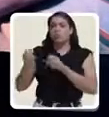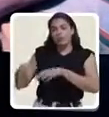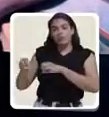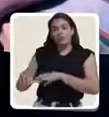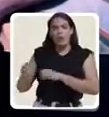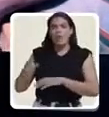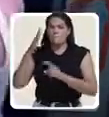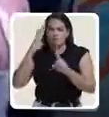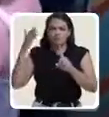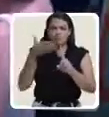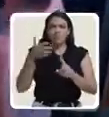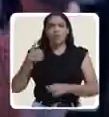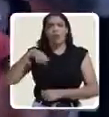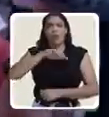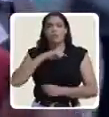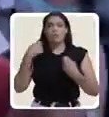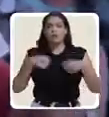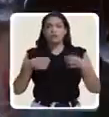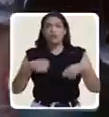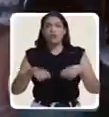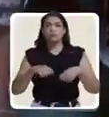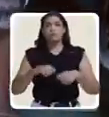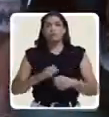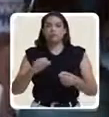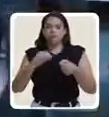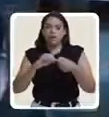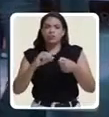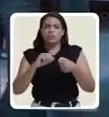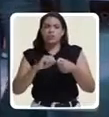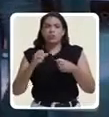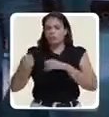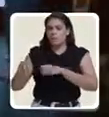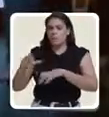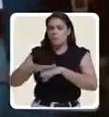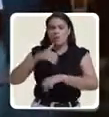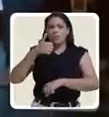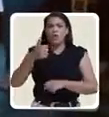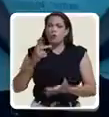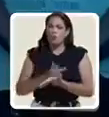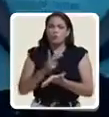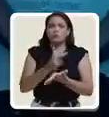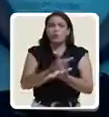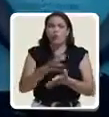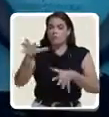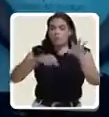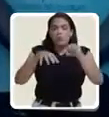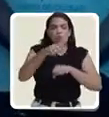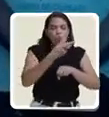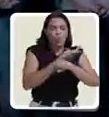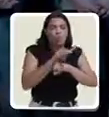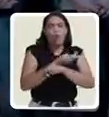educação é prioridade. Estamos fazendo com que a educação melhore cada vez mais e sempre vai ser assim. Sempre vamos